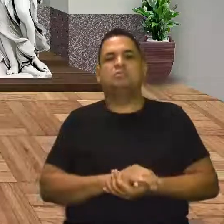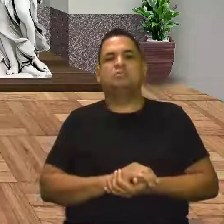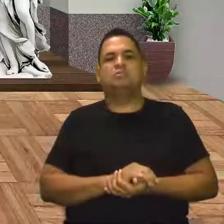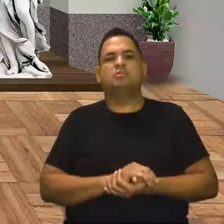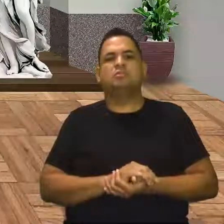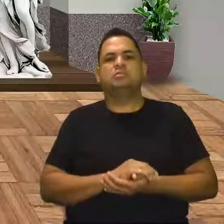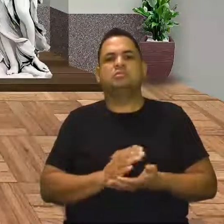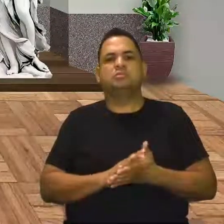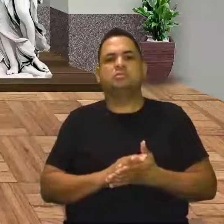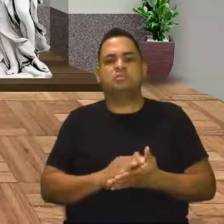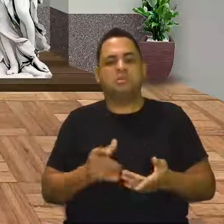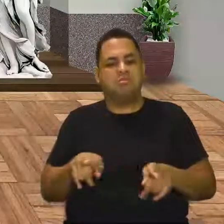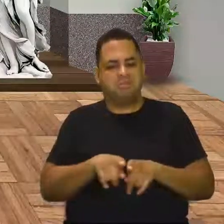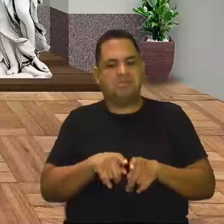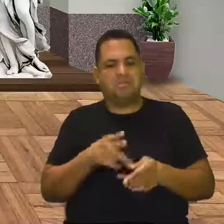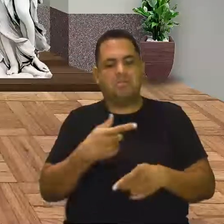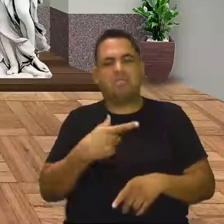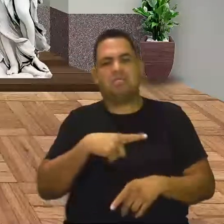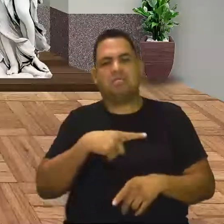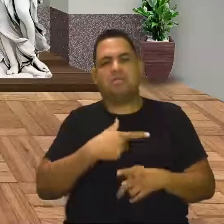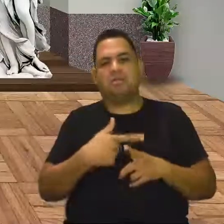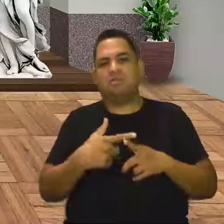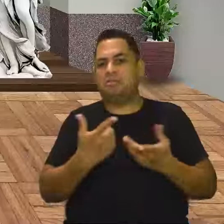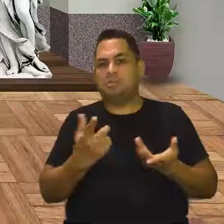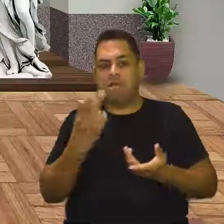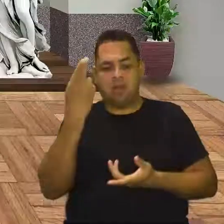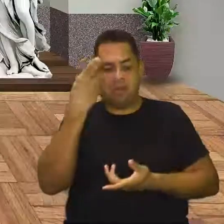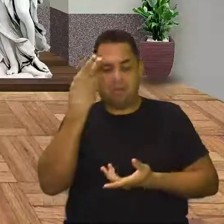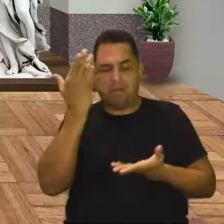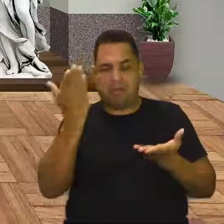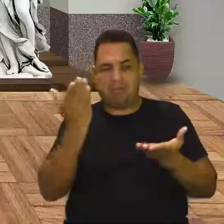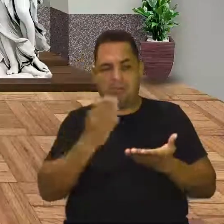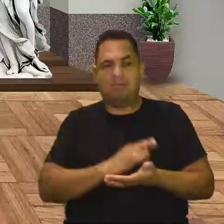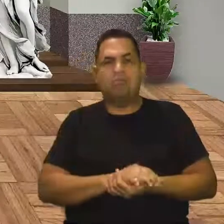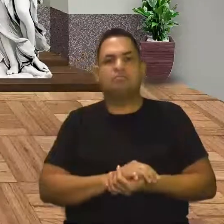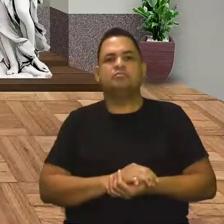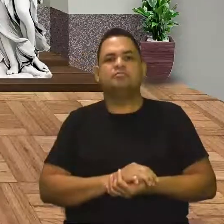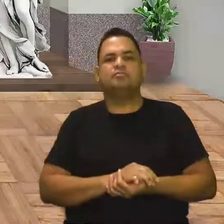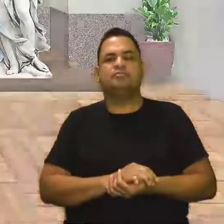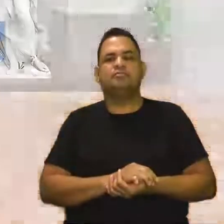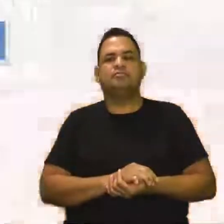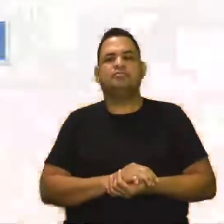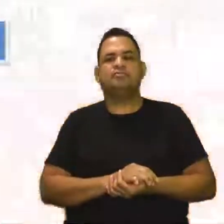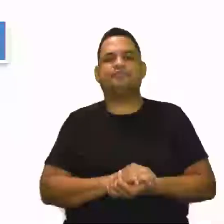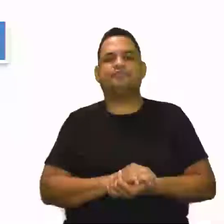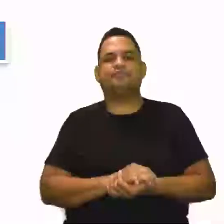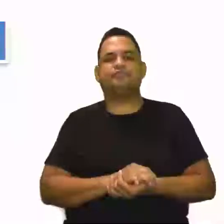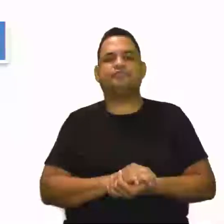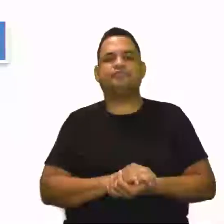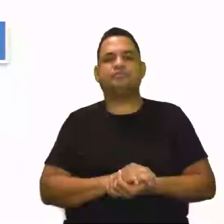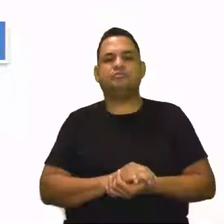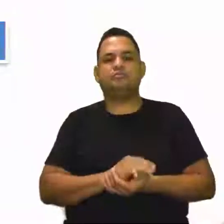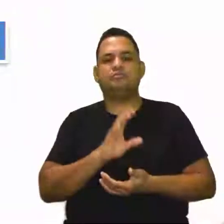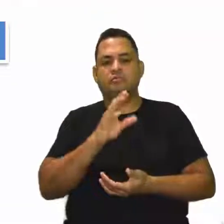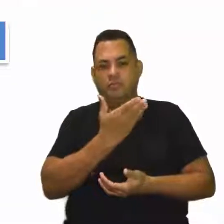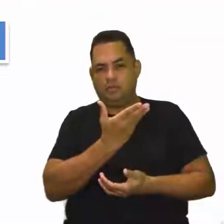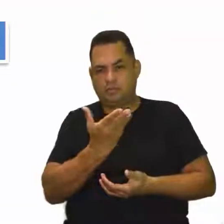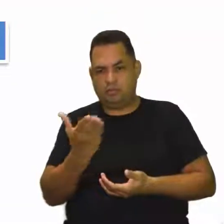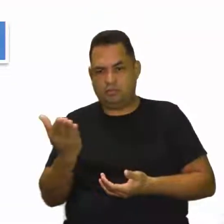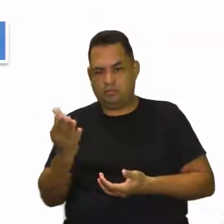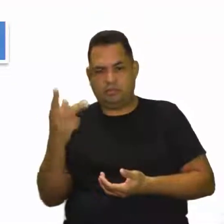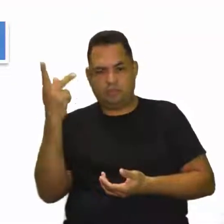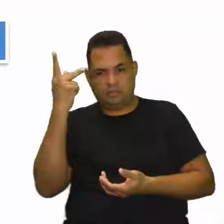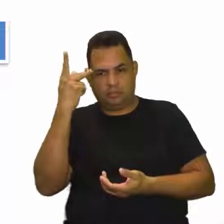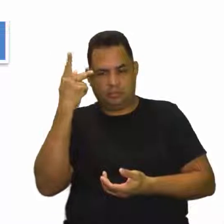regime, era punido. Era uma prática, tá certo? Por isso, volta no 4. O encoroçado